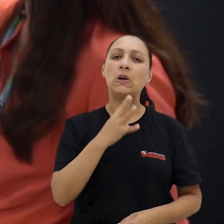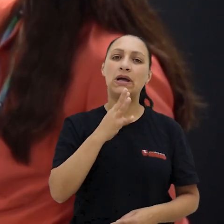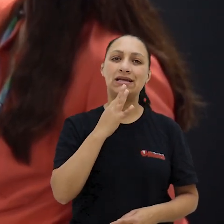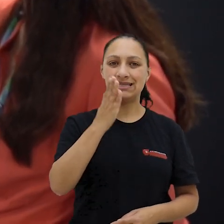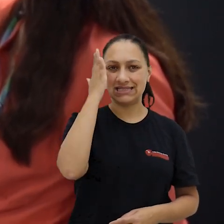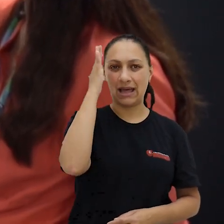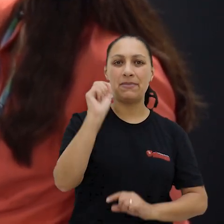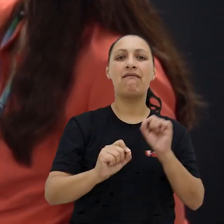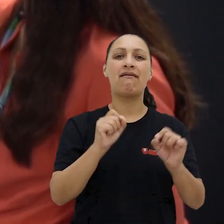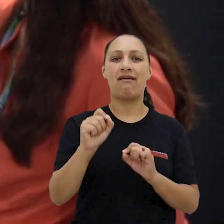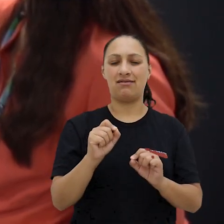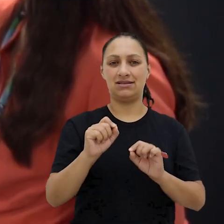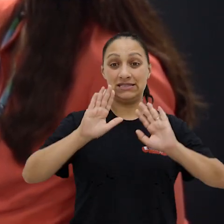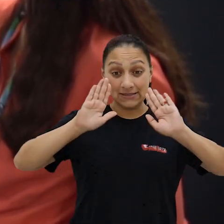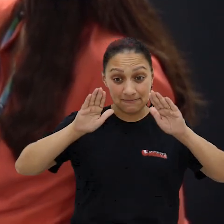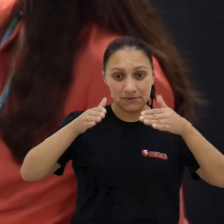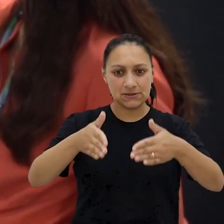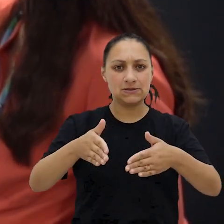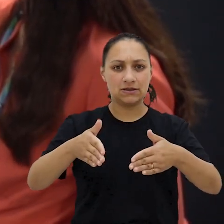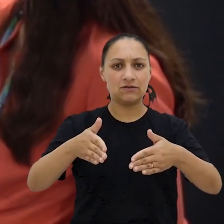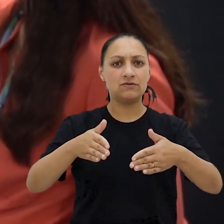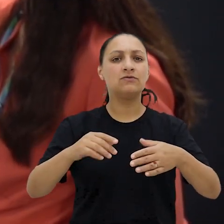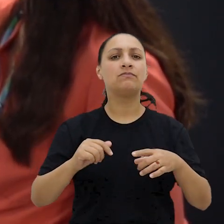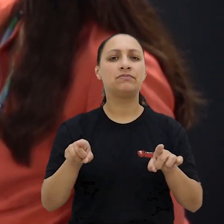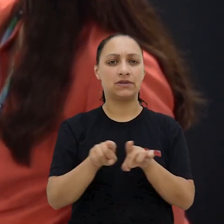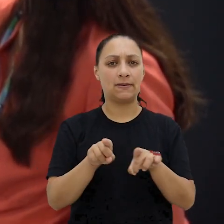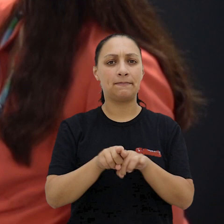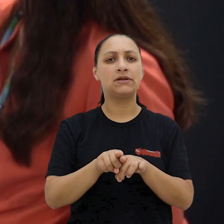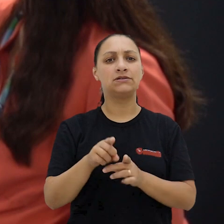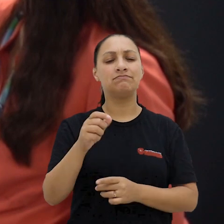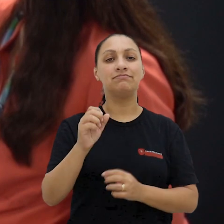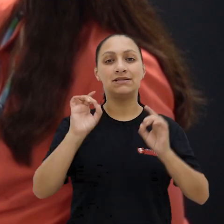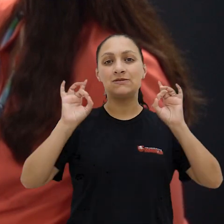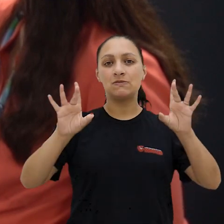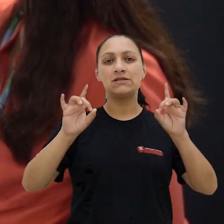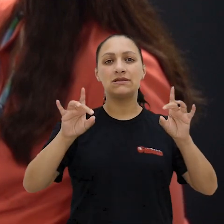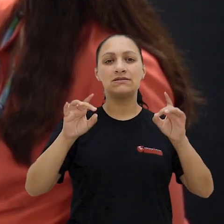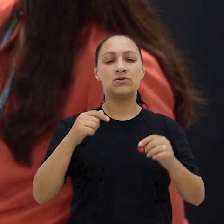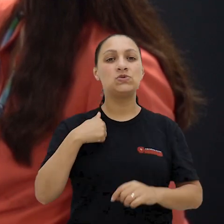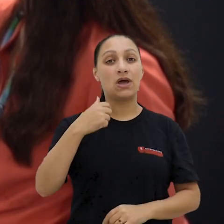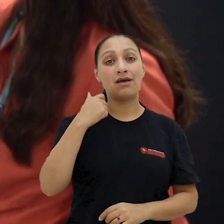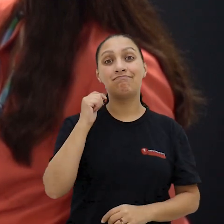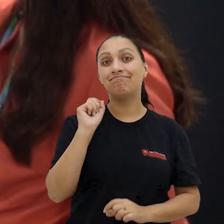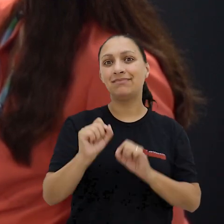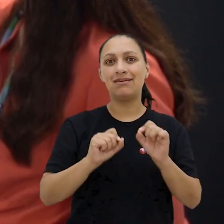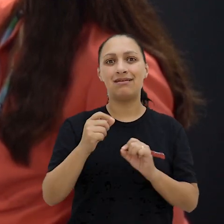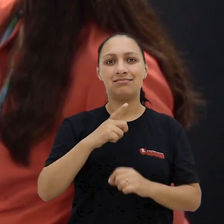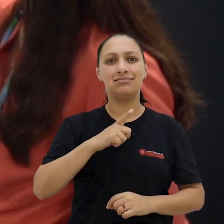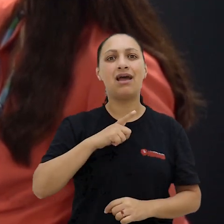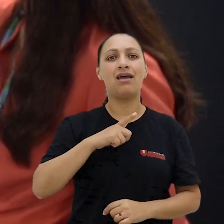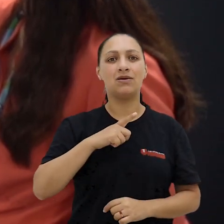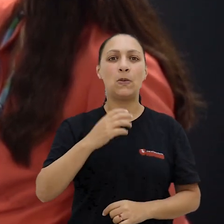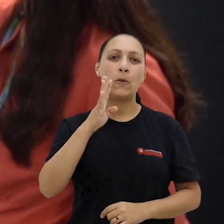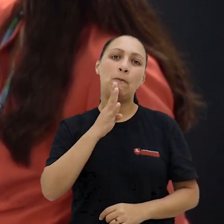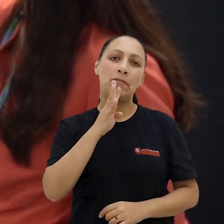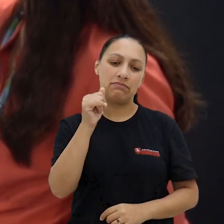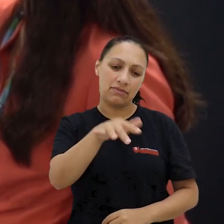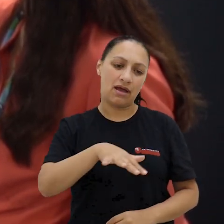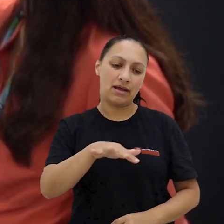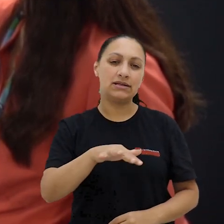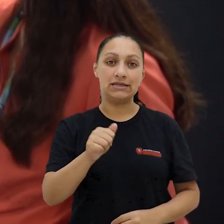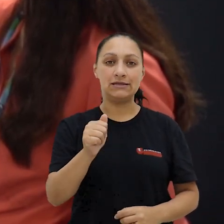é. Porque daí é algo muito específico, é uma dor, de novo, dos especialistas, dos experts, que é onde a gente caminha muito no mercado,